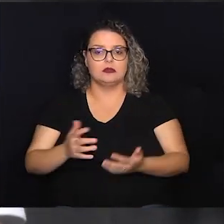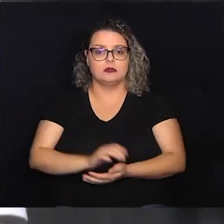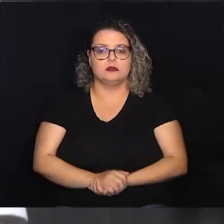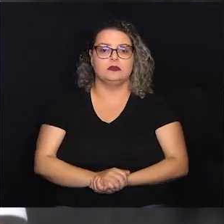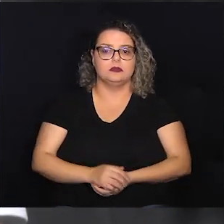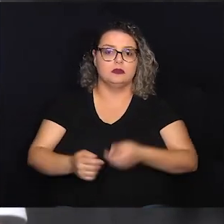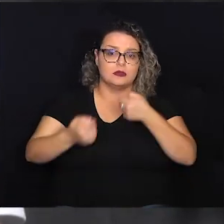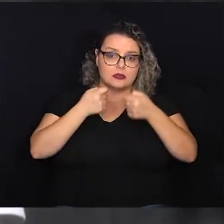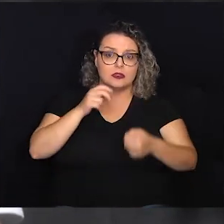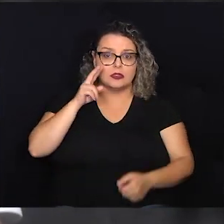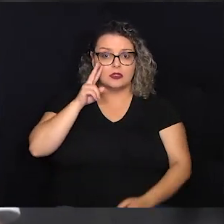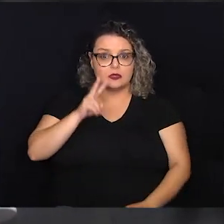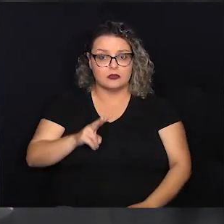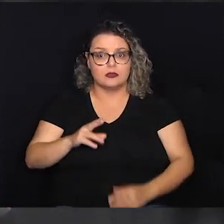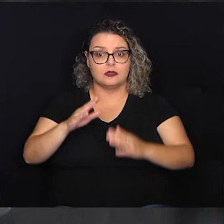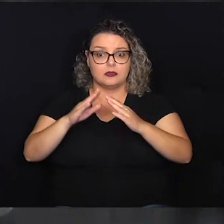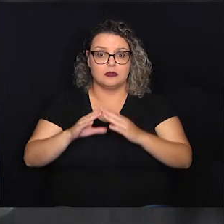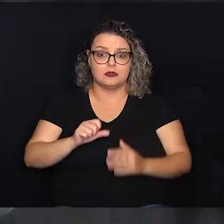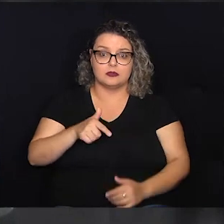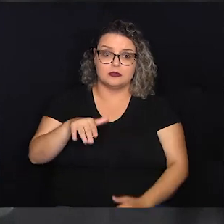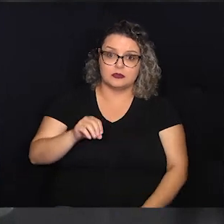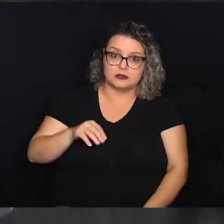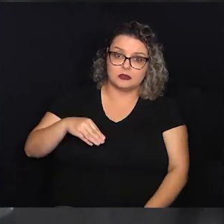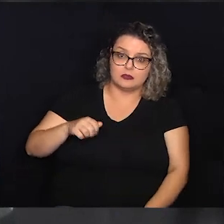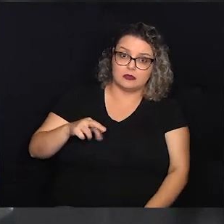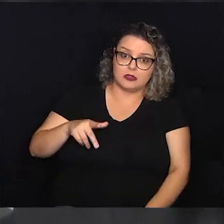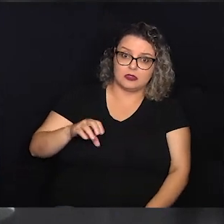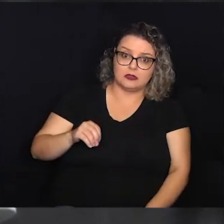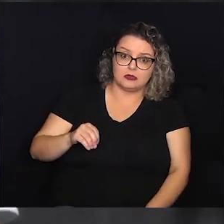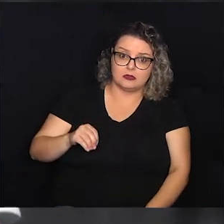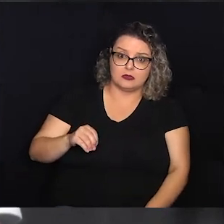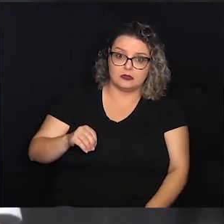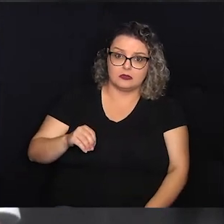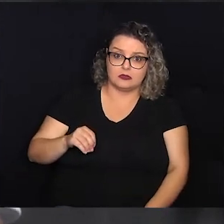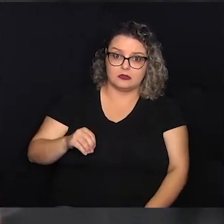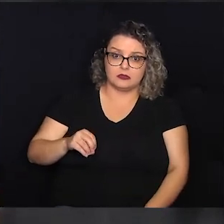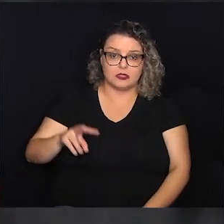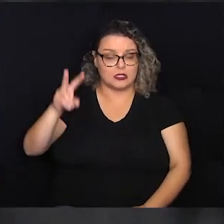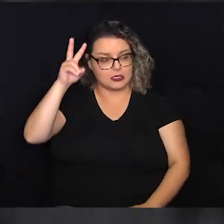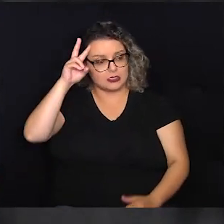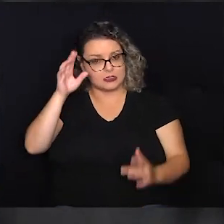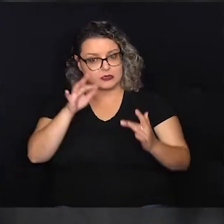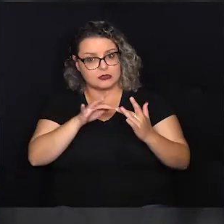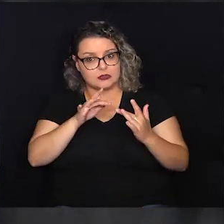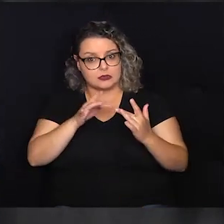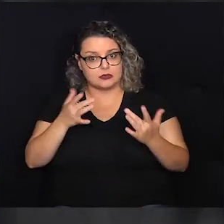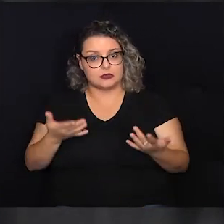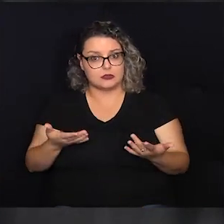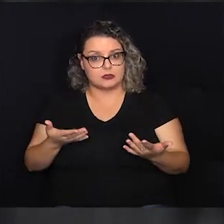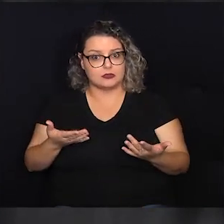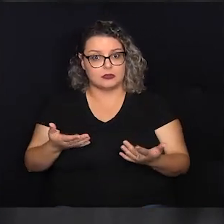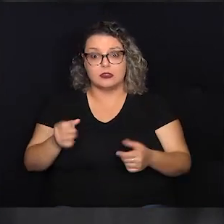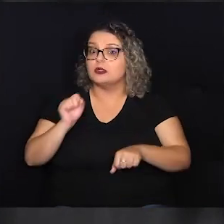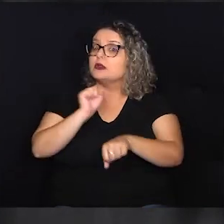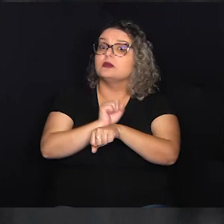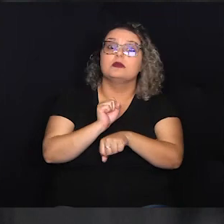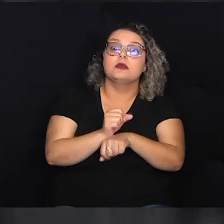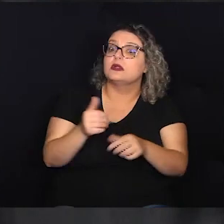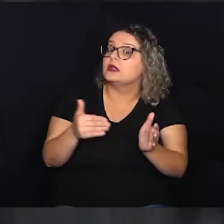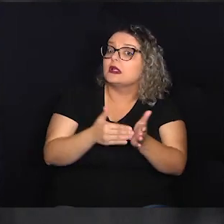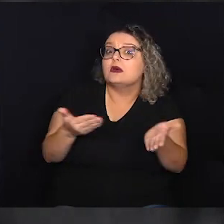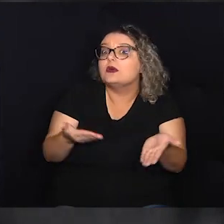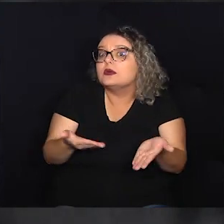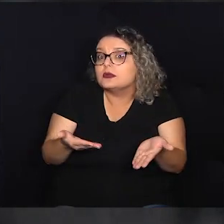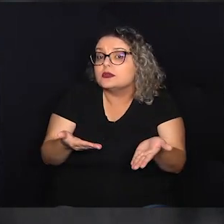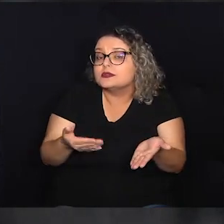chamou para concluir, e que viu que eu morava no São Marcos, ele simplesmente falou: na segunda eu volto a entrar em contato